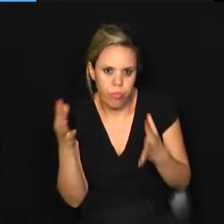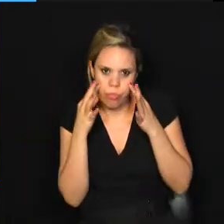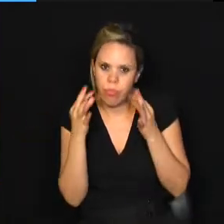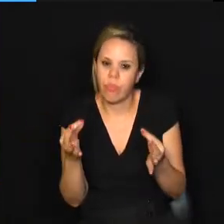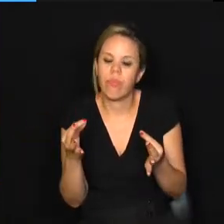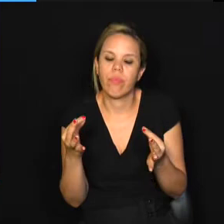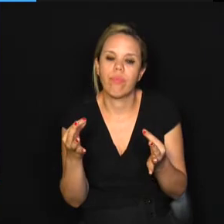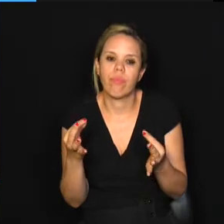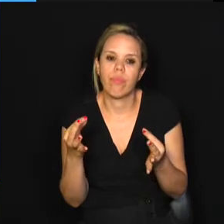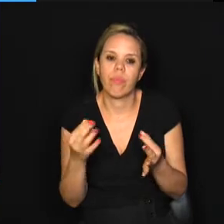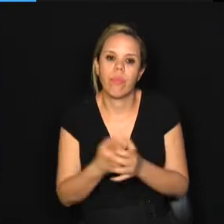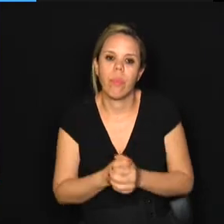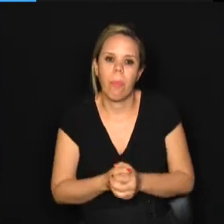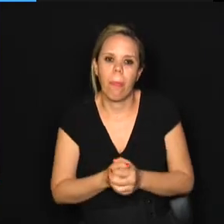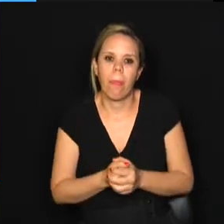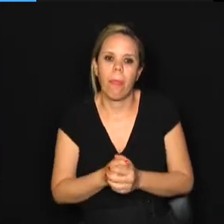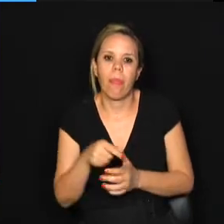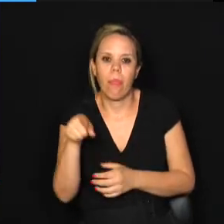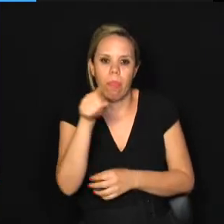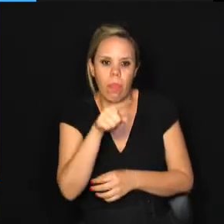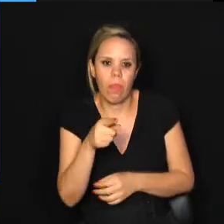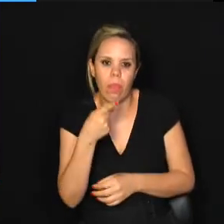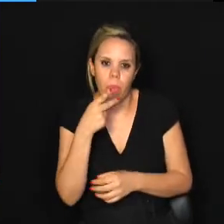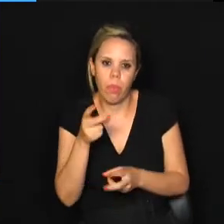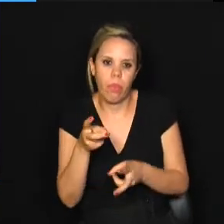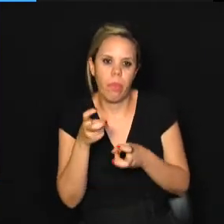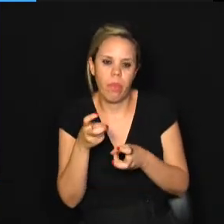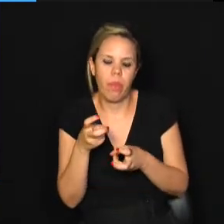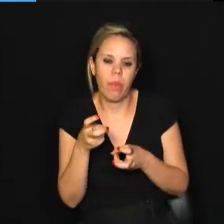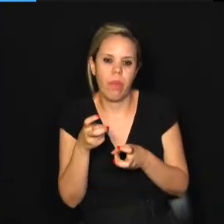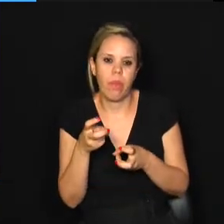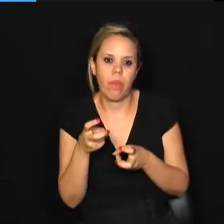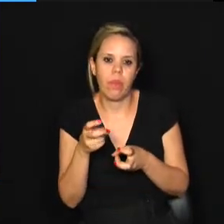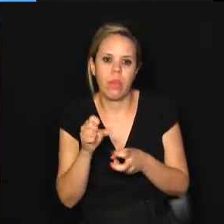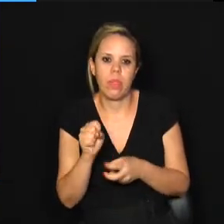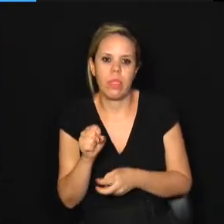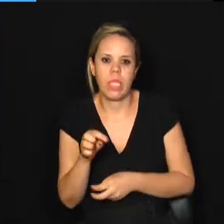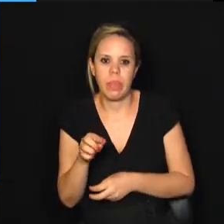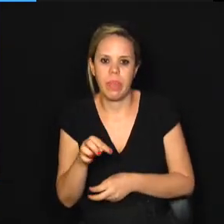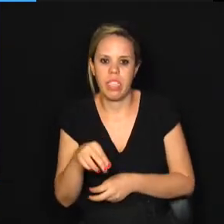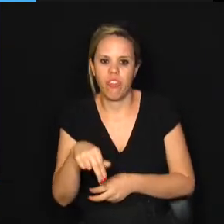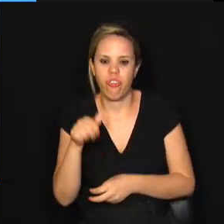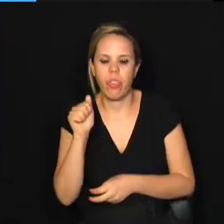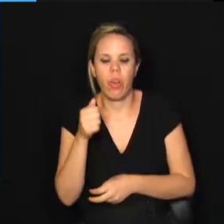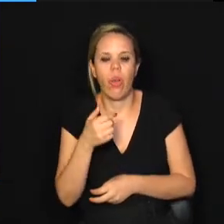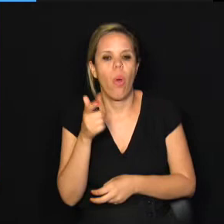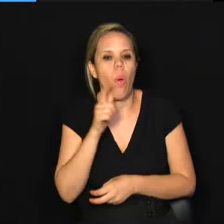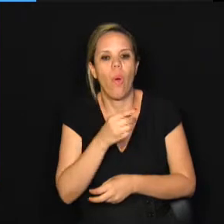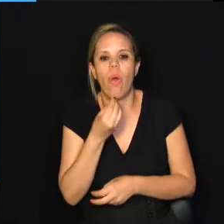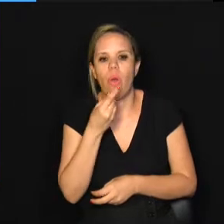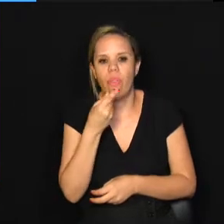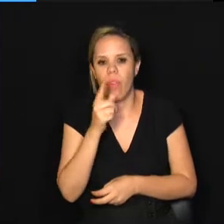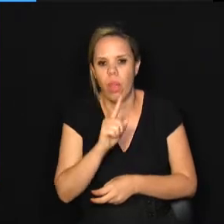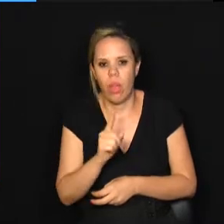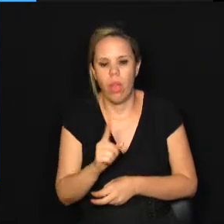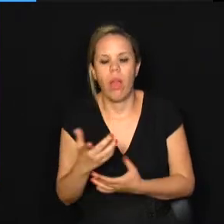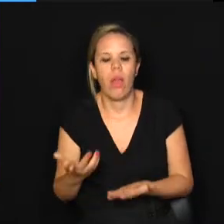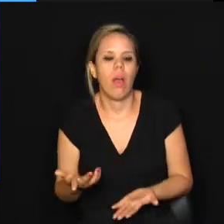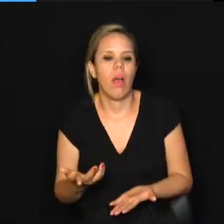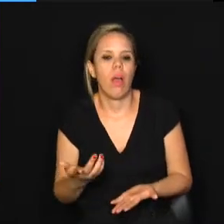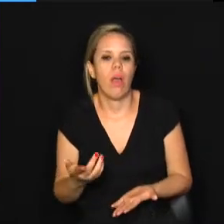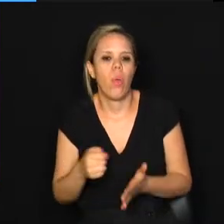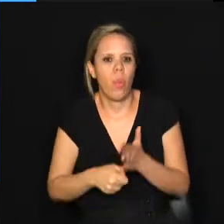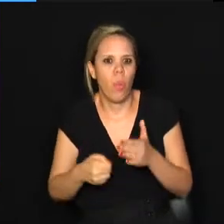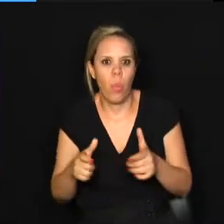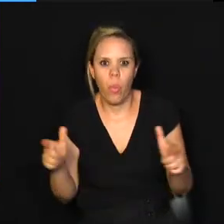quanto a isso. E pelo que você pode perceber aí pela Sebastiana, ela tentou falar, não conseguiu, mas a Sebastiana veio numa luta